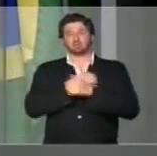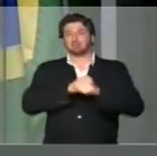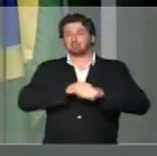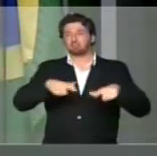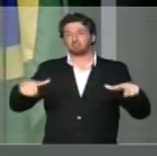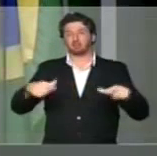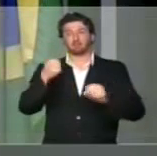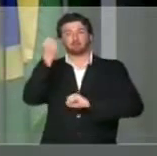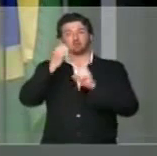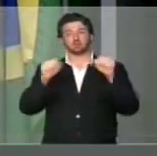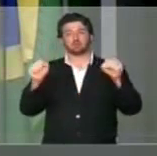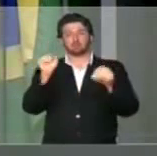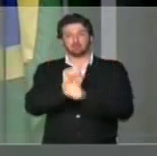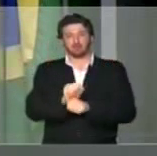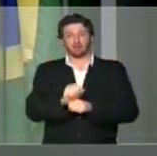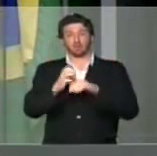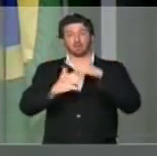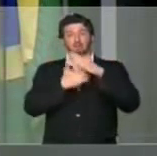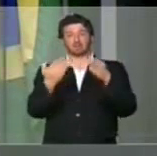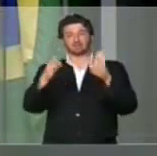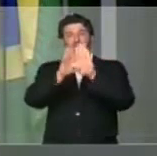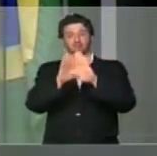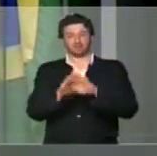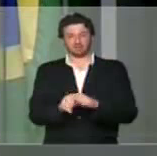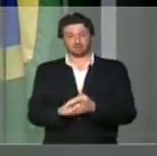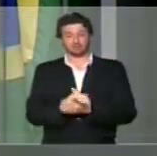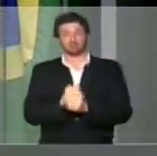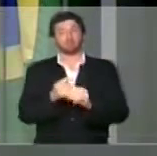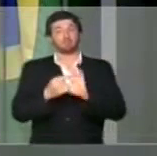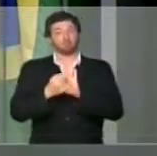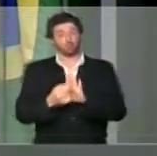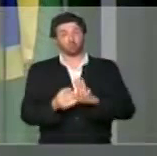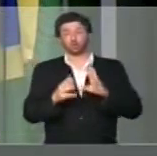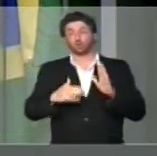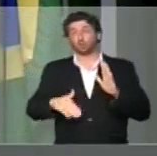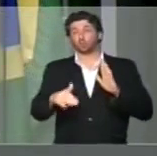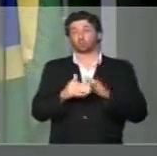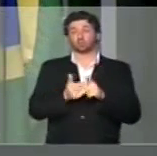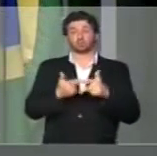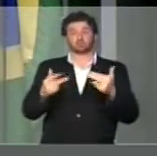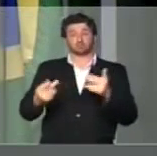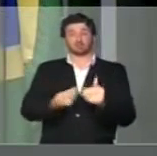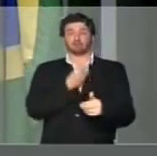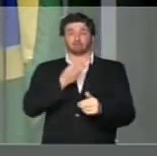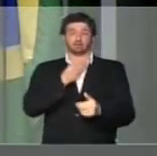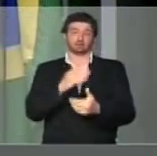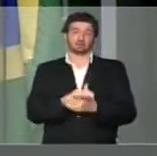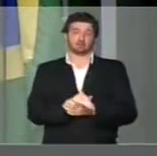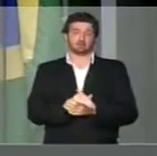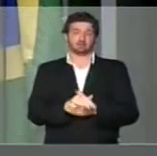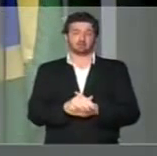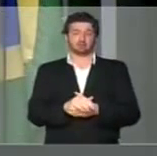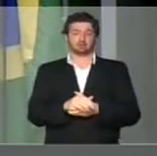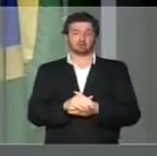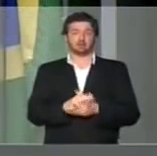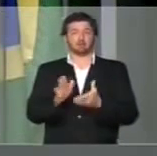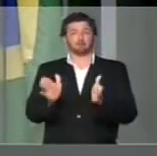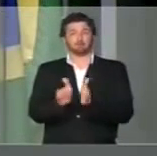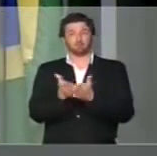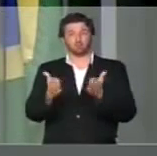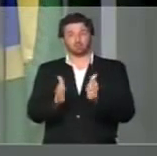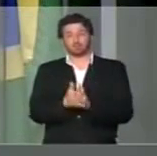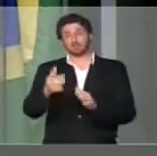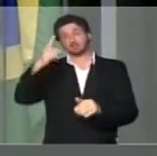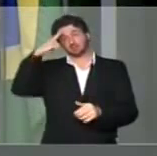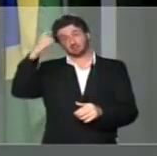produção, fechamentos de empresa, têm se refletido em todos os aspectos da vida nacional. A miséria e